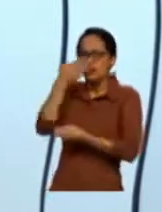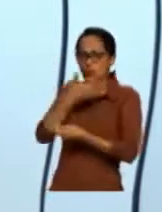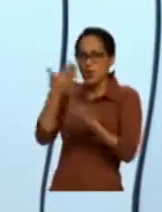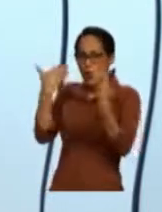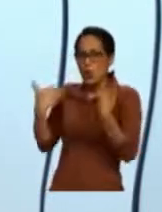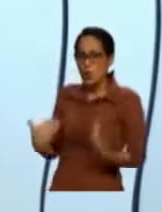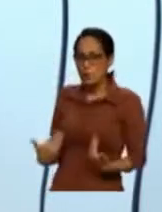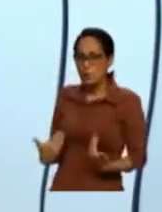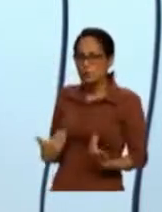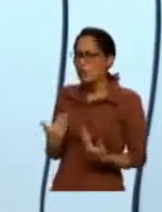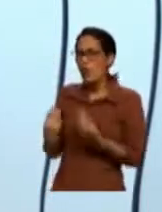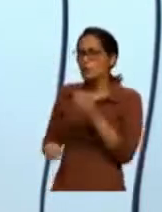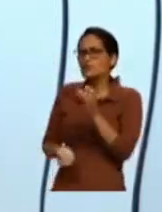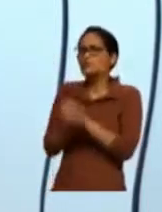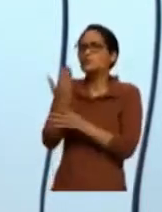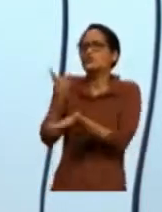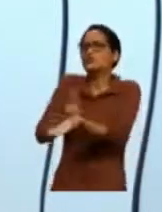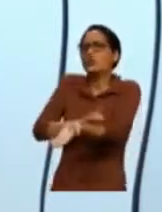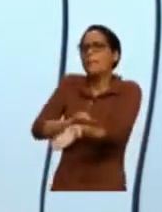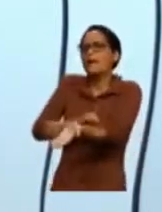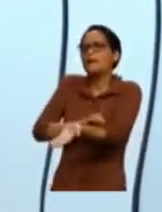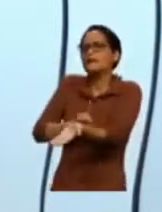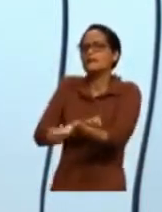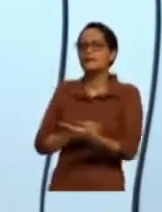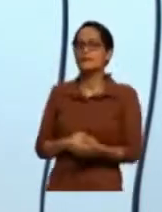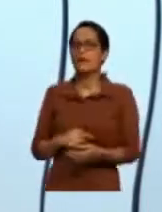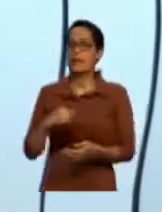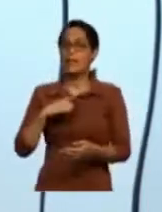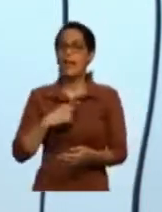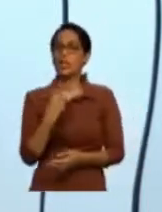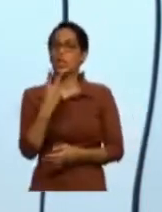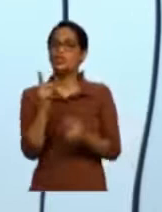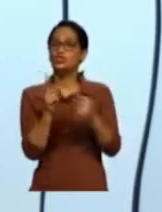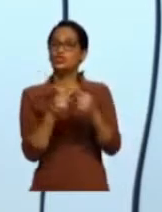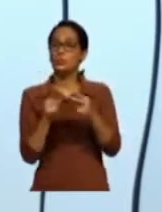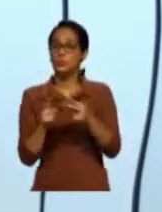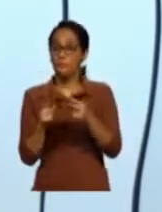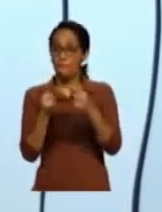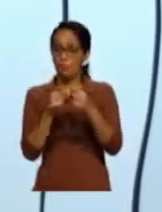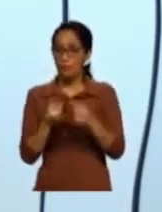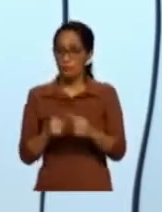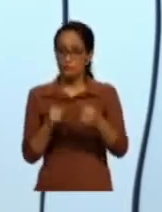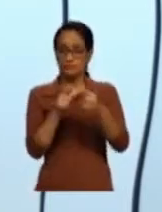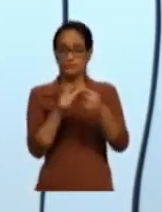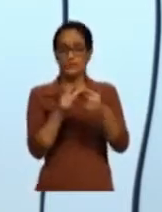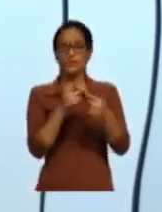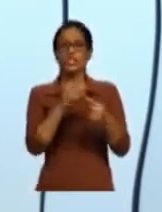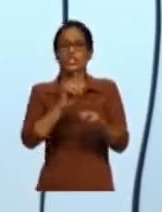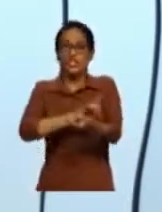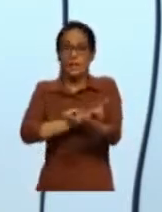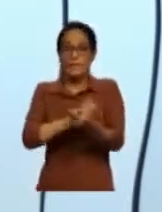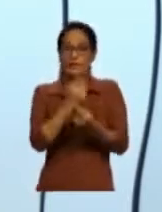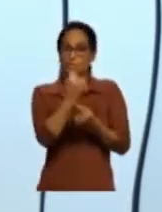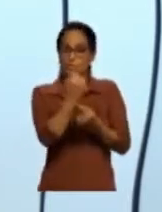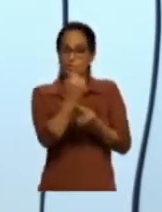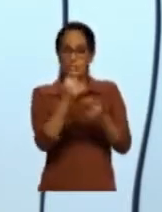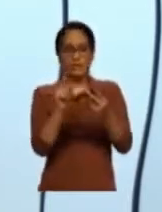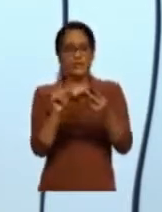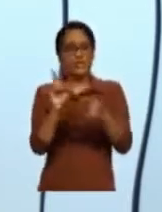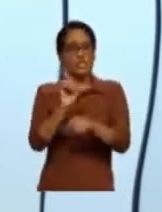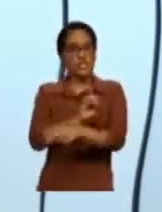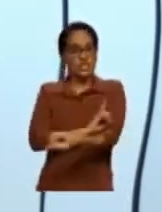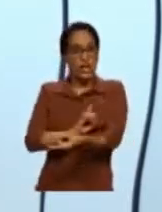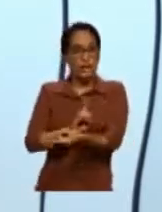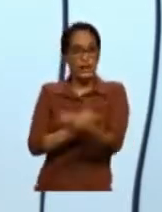diabetes. Vocês já ouviram falar em diabetes tipo 1, diabetes tipo 2. Quando eu falo que uma pessoa ela está com